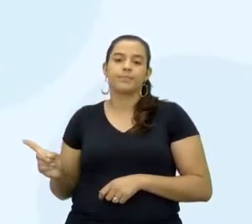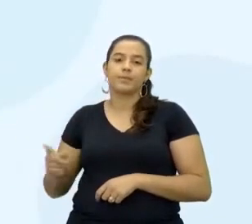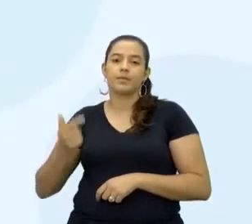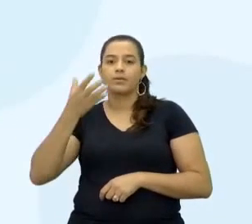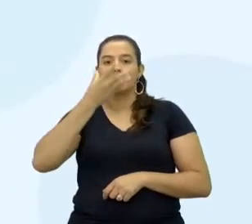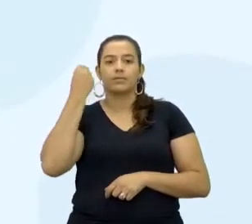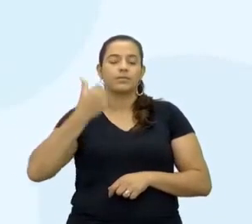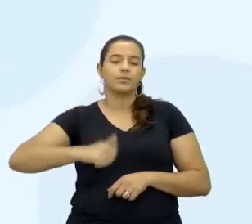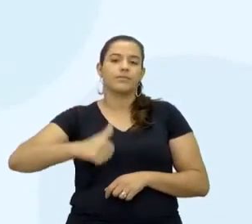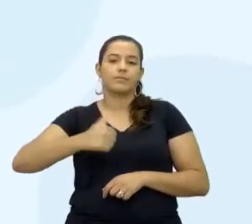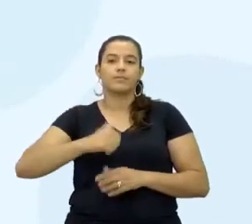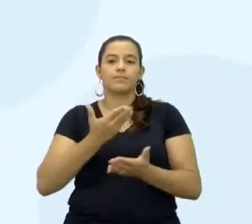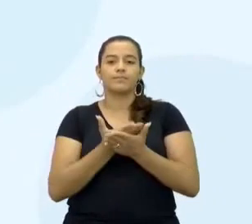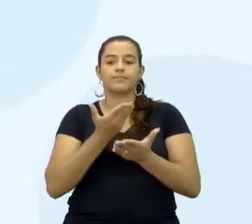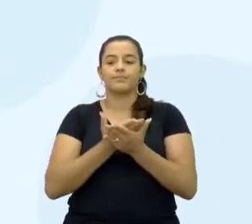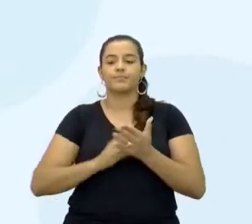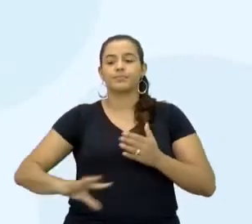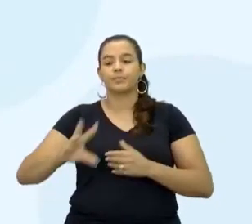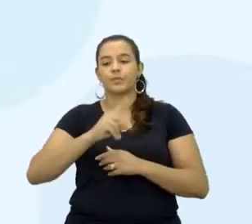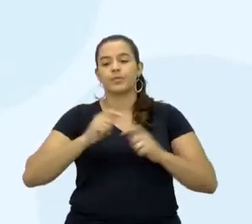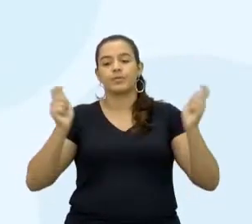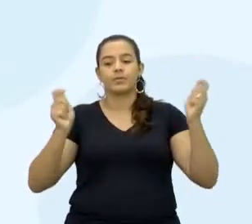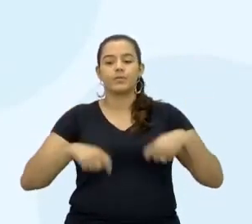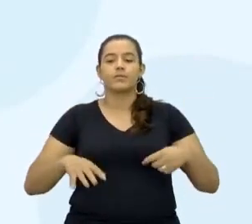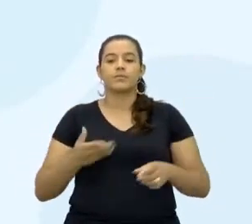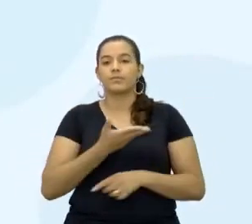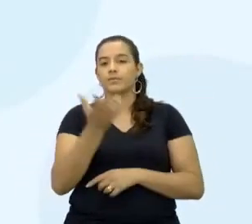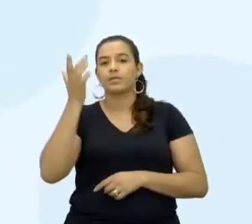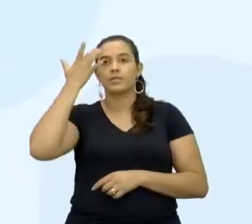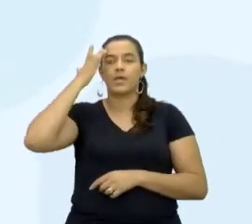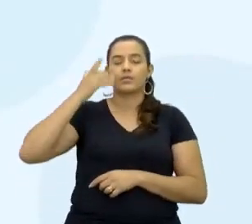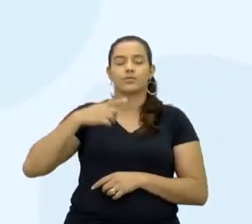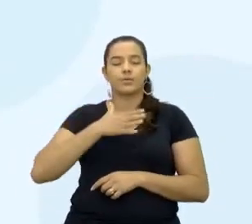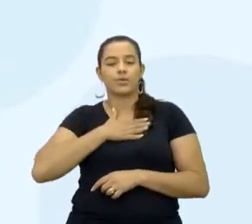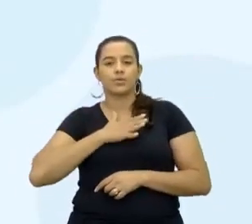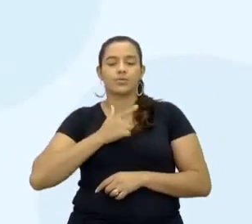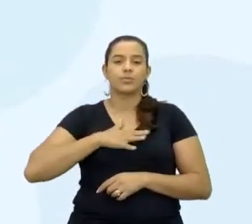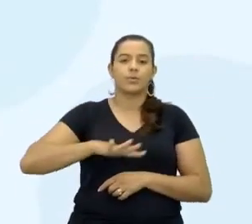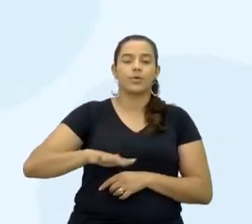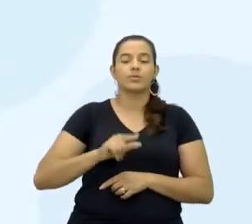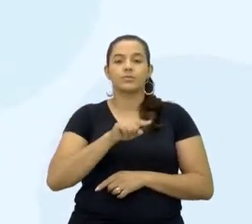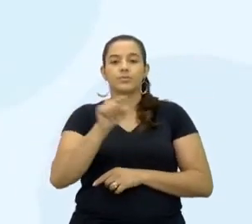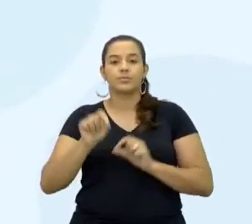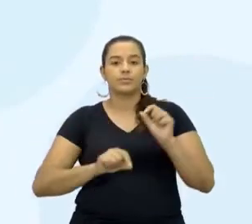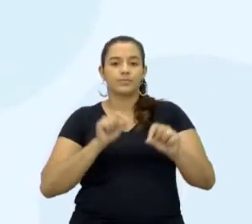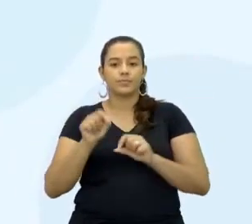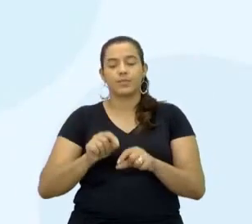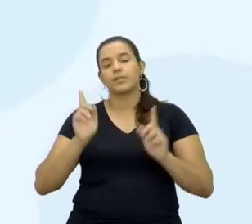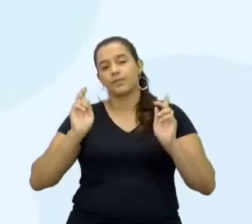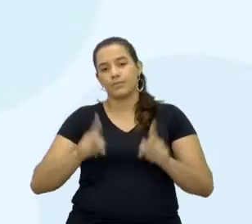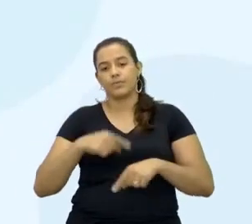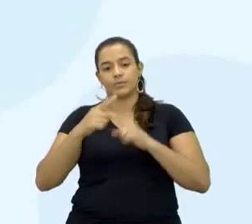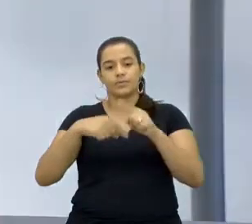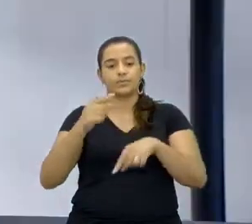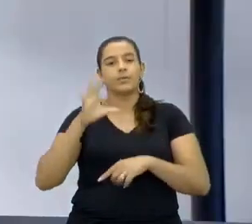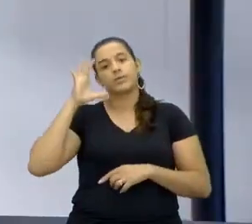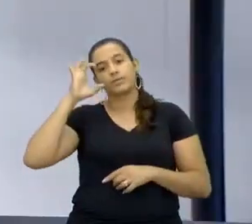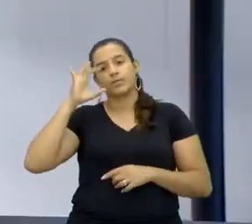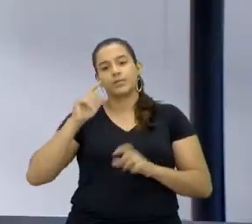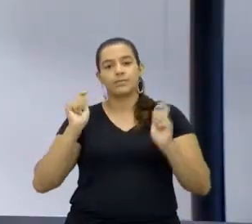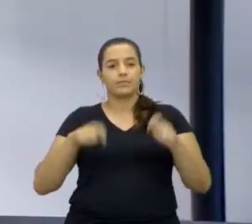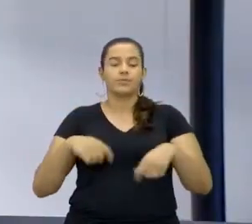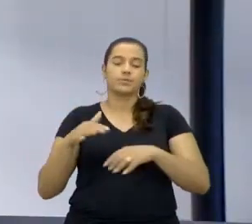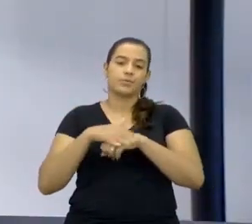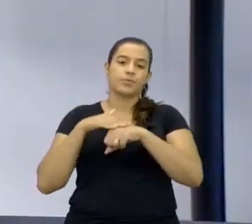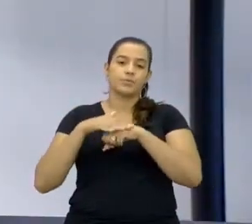QR Code aí para vocês analisarem a nossa aula, dizer o que vocês estão achando. Vocês podem falar comigo também pelo Instagram,